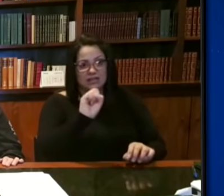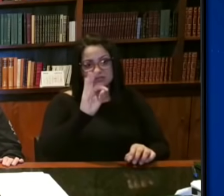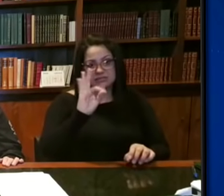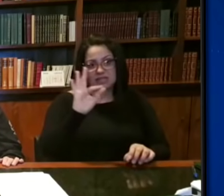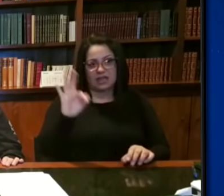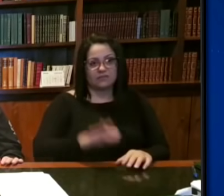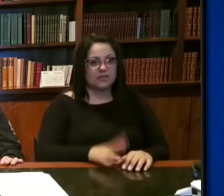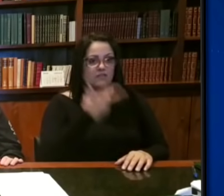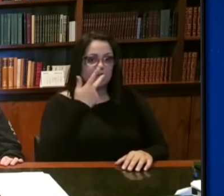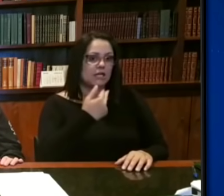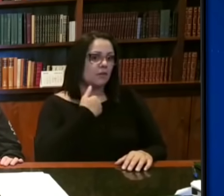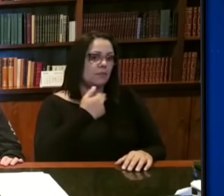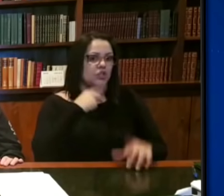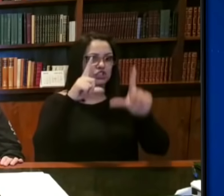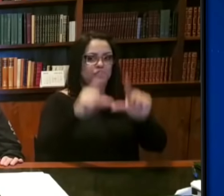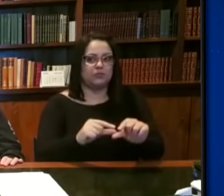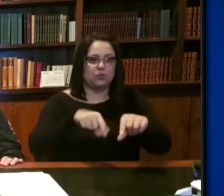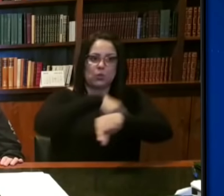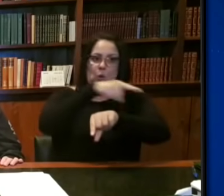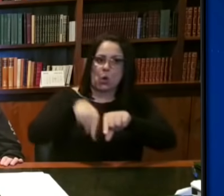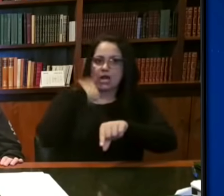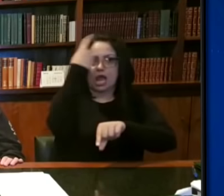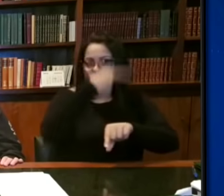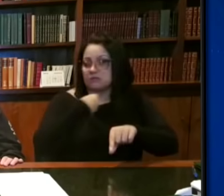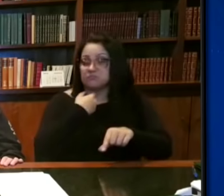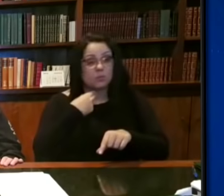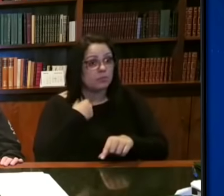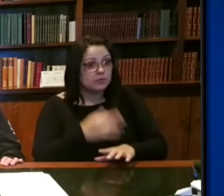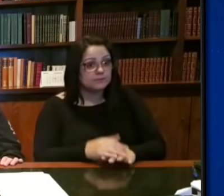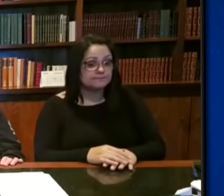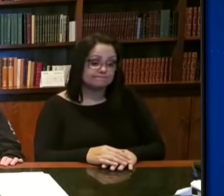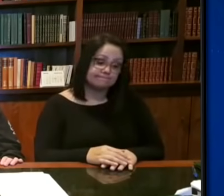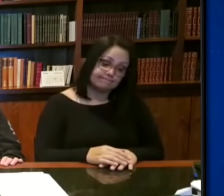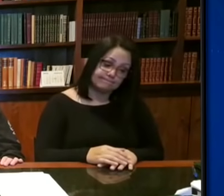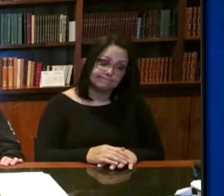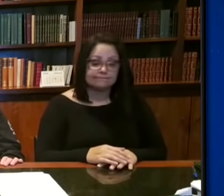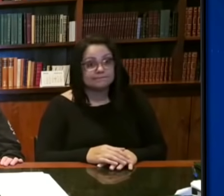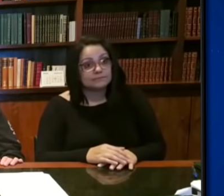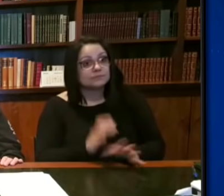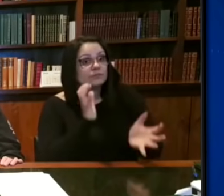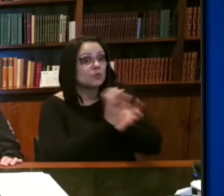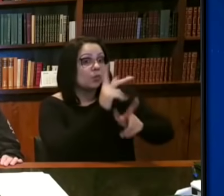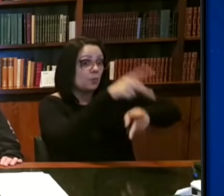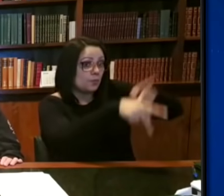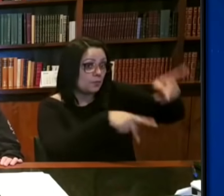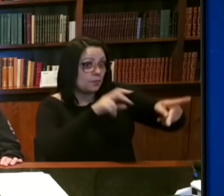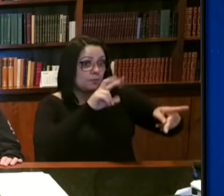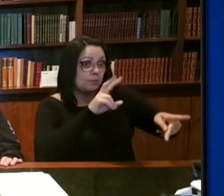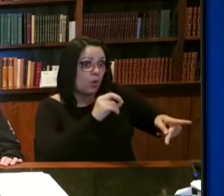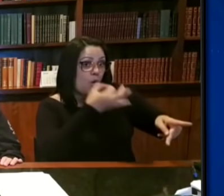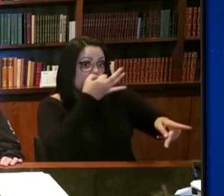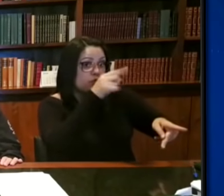assim: ó, e não pode nem reduzir. Nem jornada de trabalho, nem isso. Ora, a opinião pública, eu acho